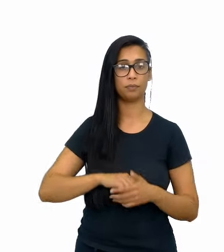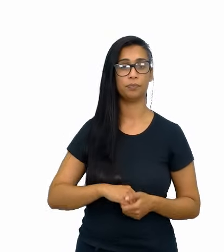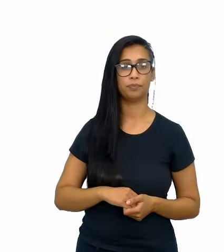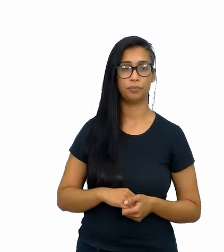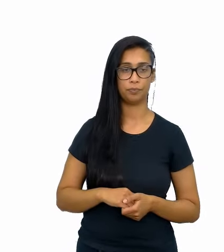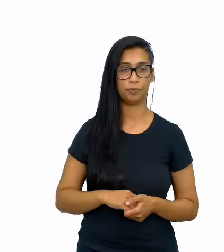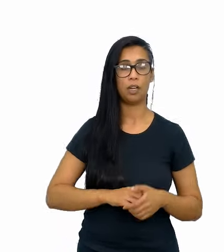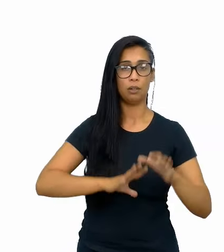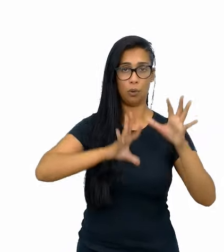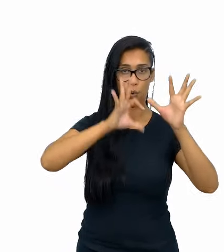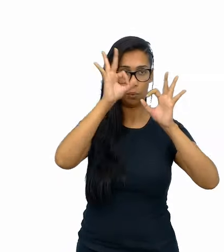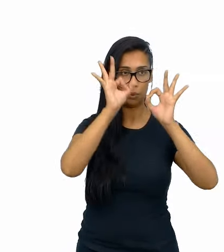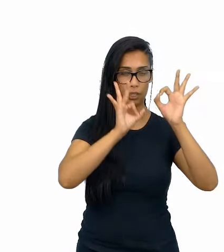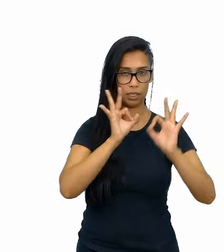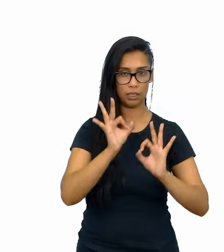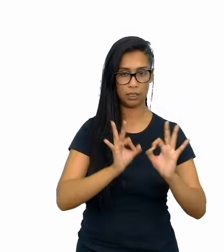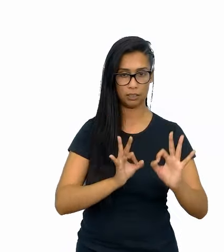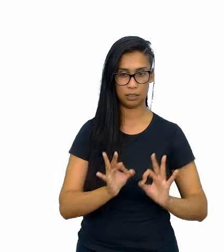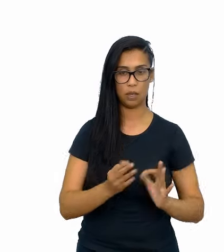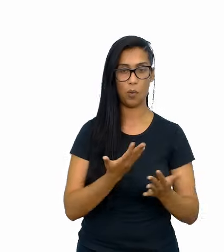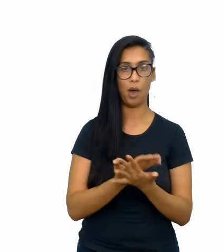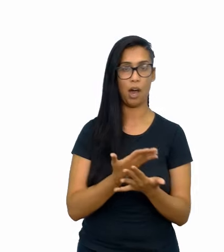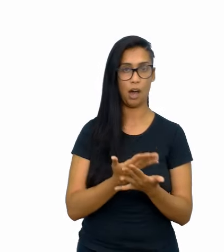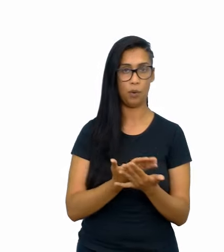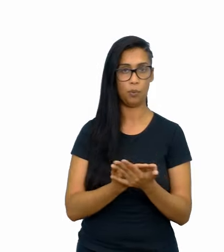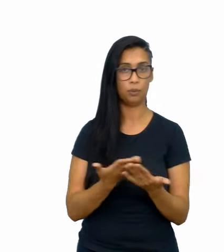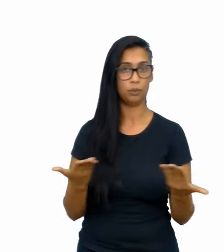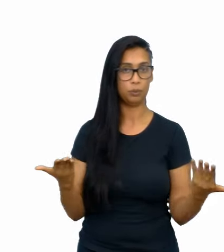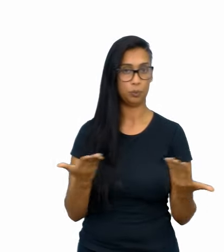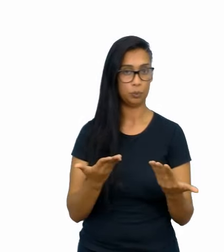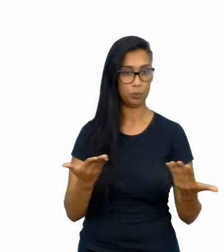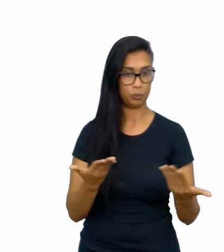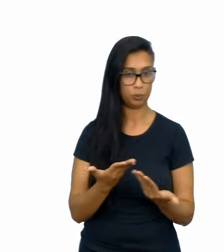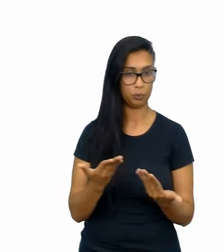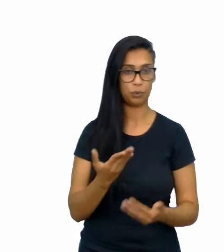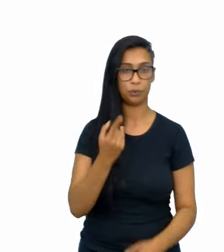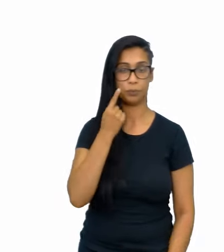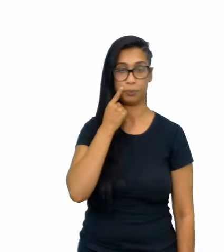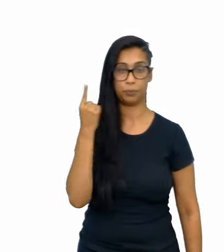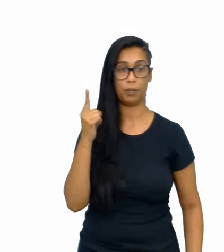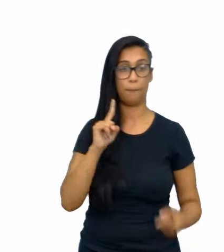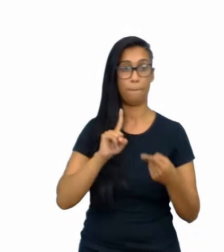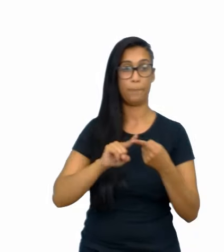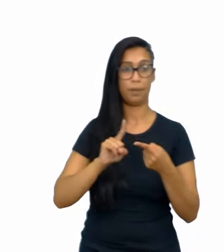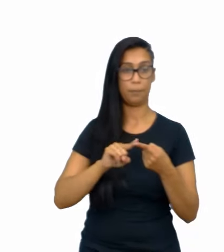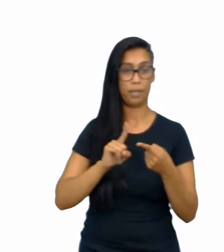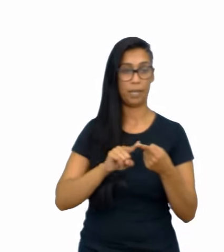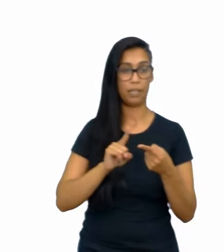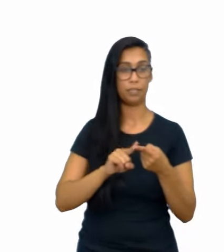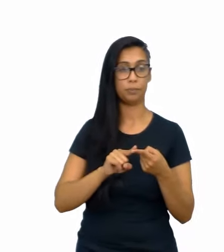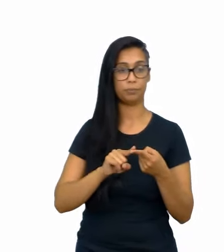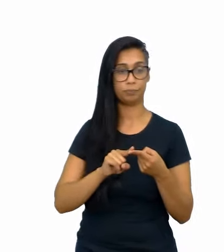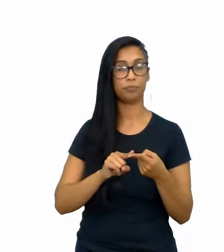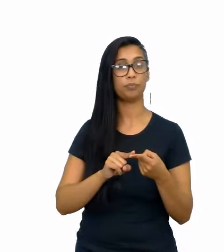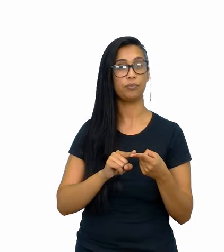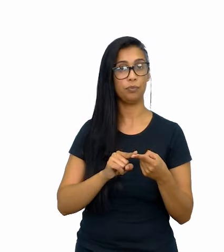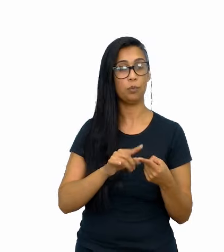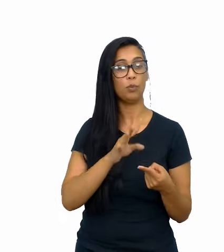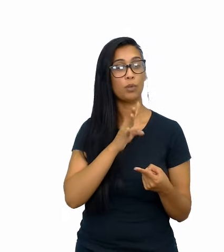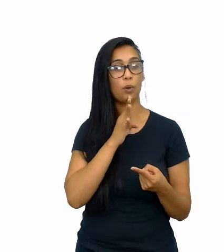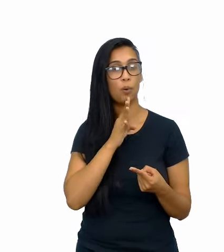a organização do nosso encontro de hoje. Então, no primeiro momento, nós vamos conhecer as aulas que estruturam a